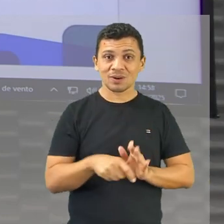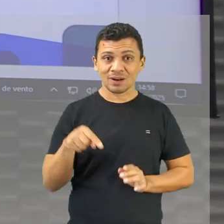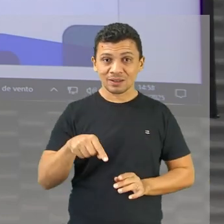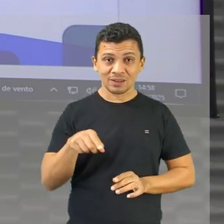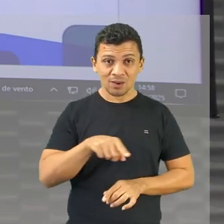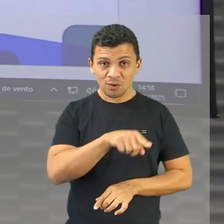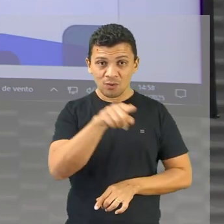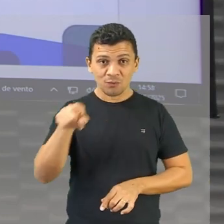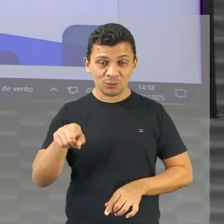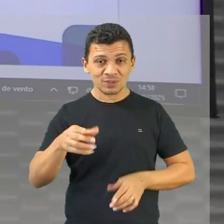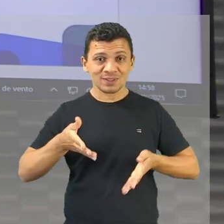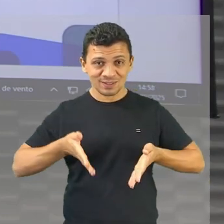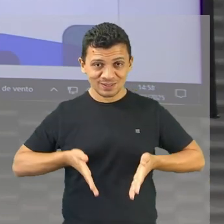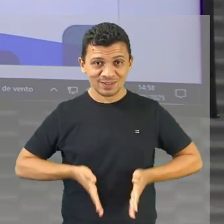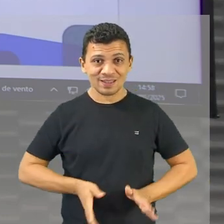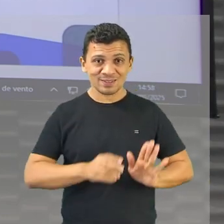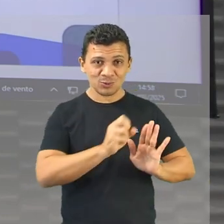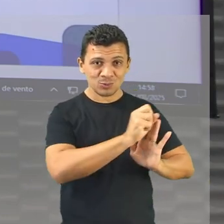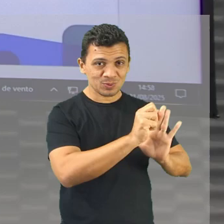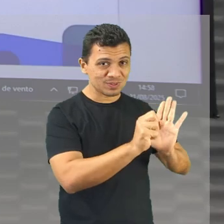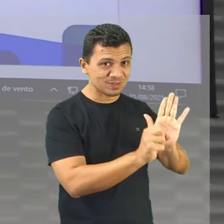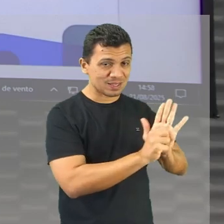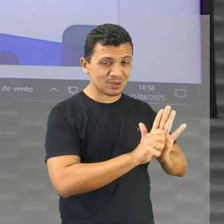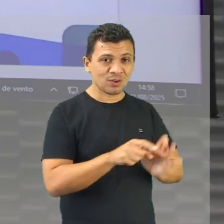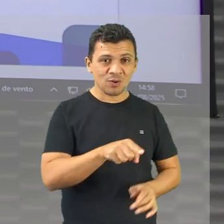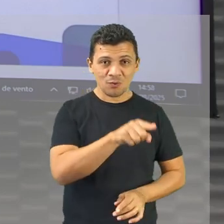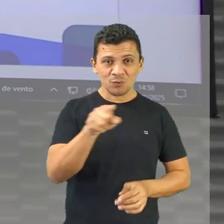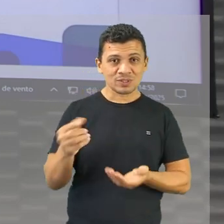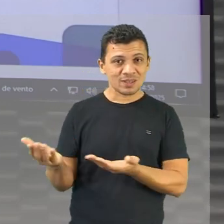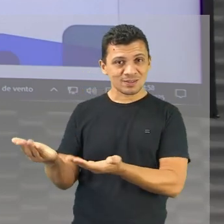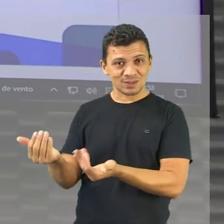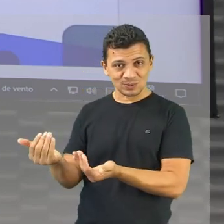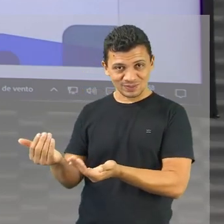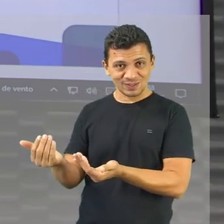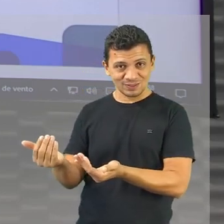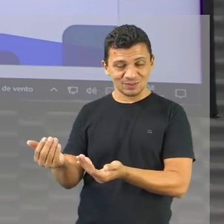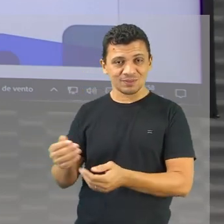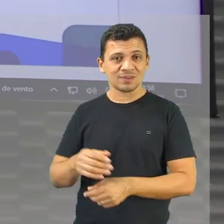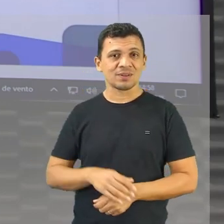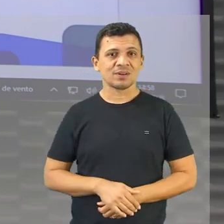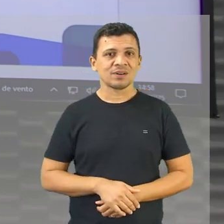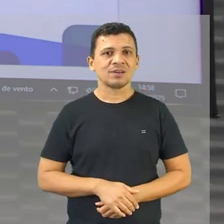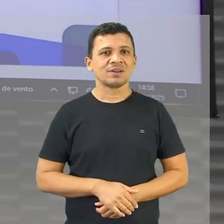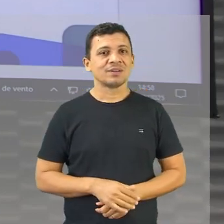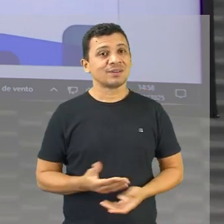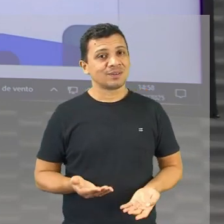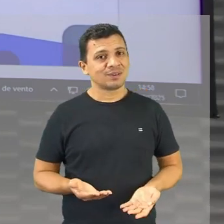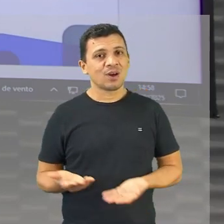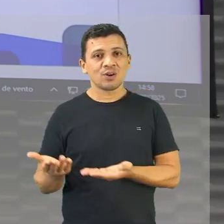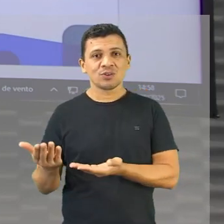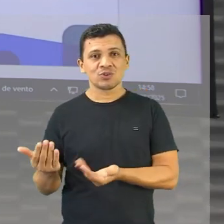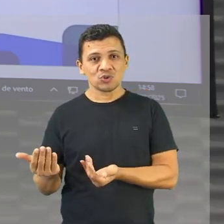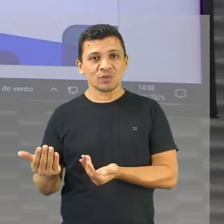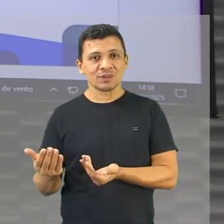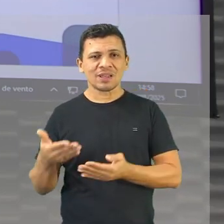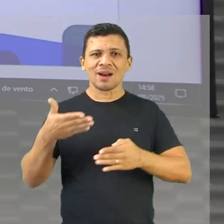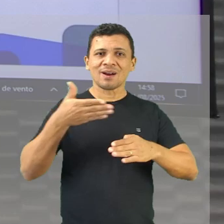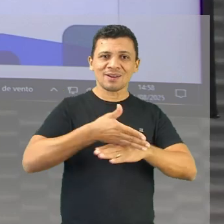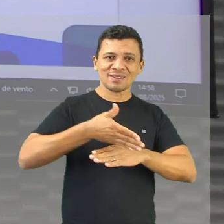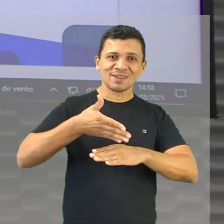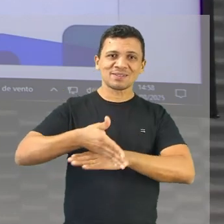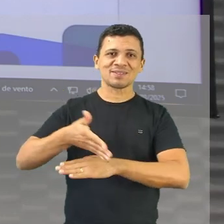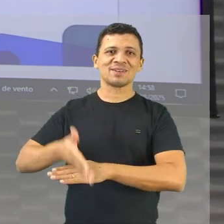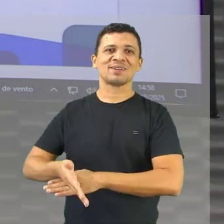que nasceu neste século, você que ainda é adolescente nesse século, você jovem, né, que está totalmente inserido,